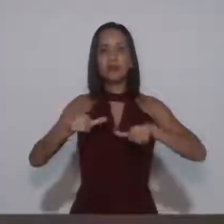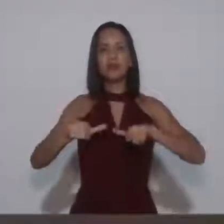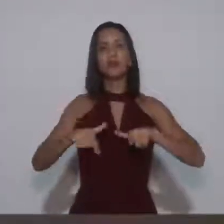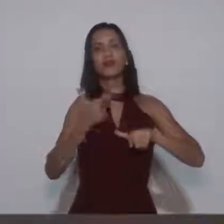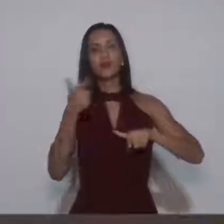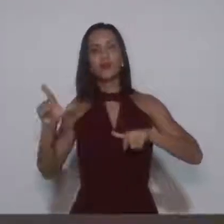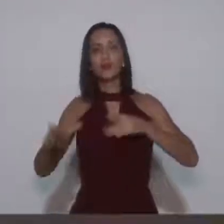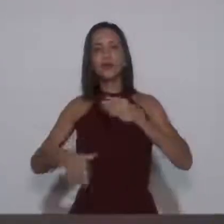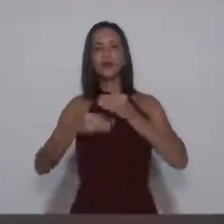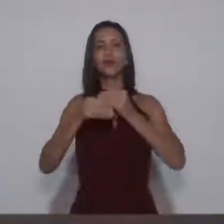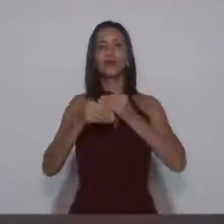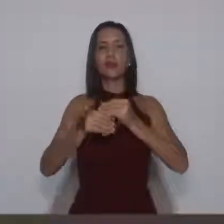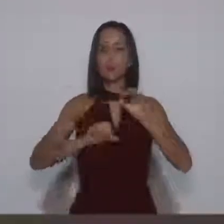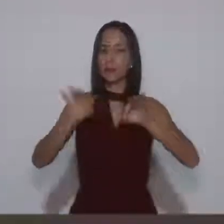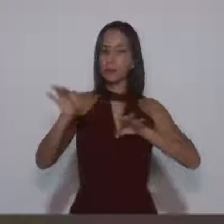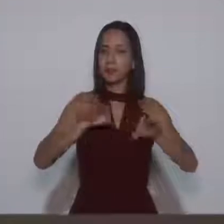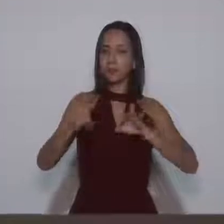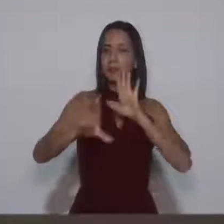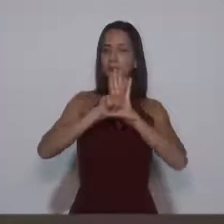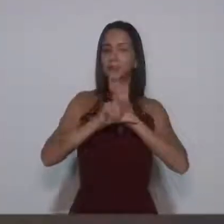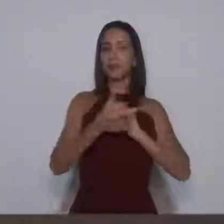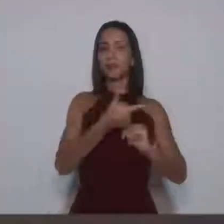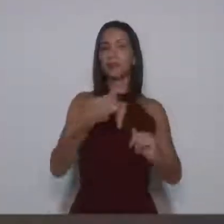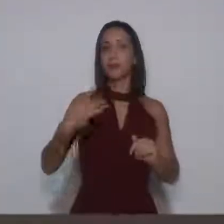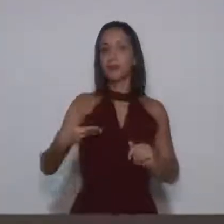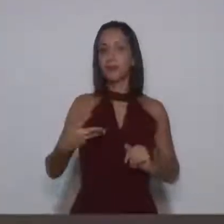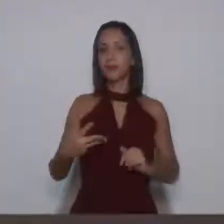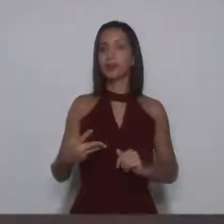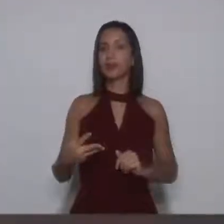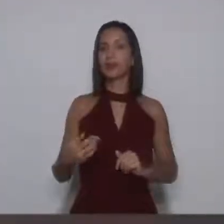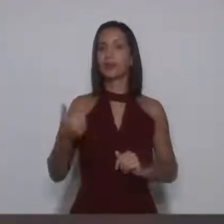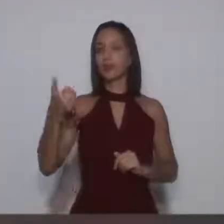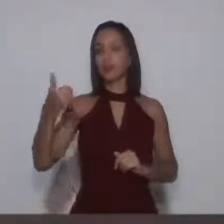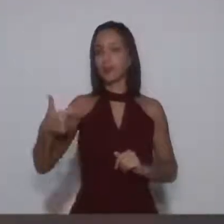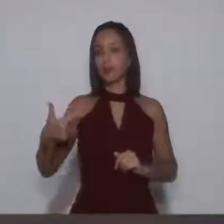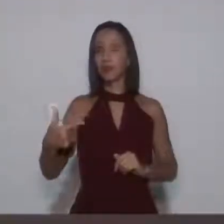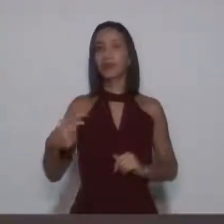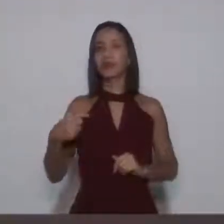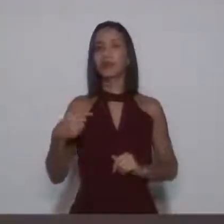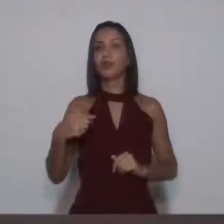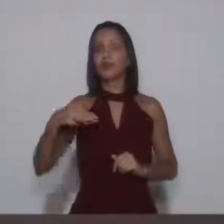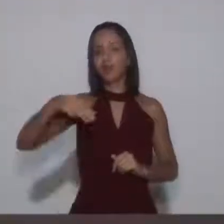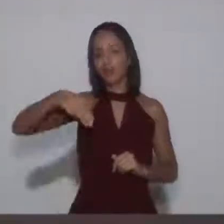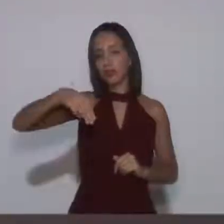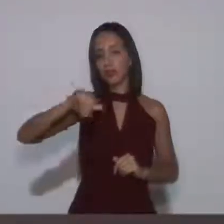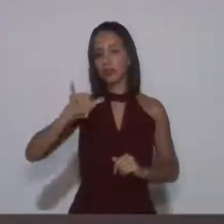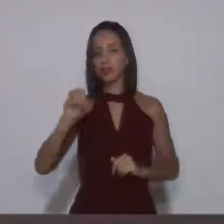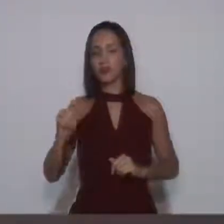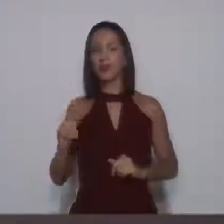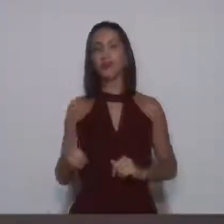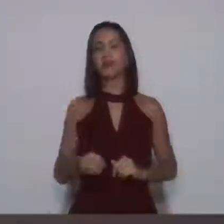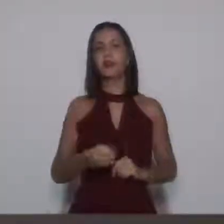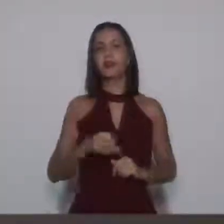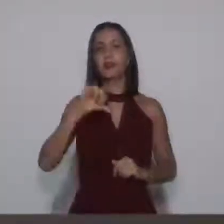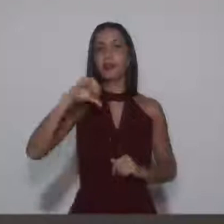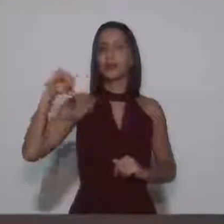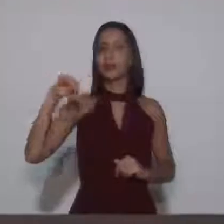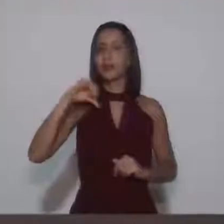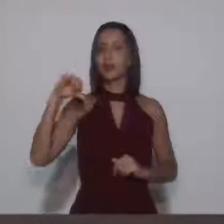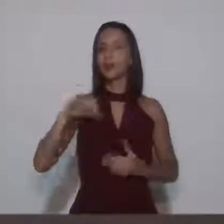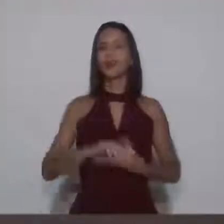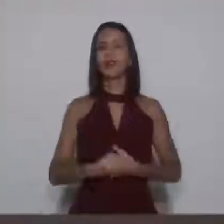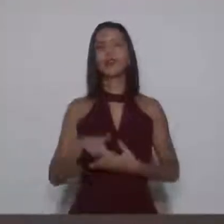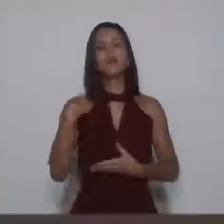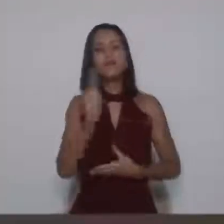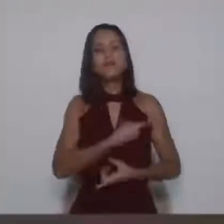outras providências, projeto de lei 23, de 12 de maio de 99. Então, o que eu vejo como o maior desafio é